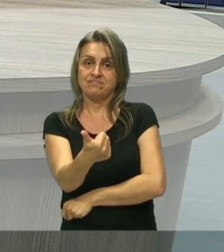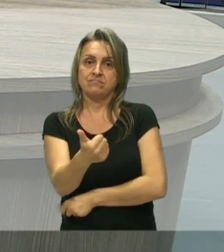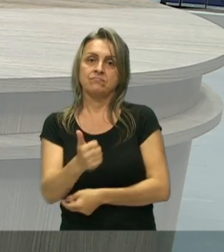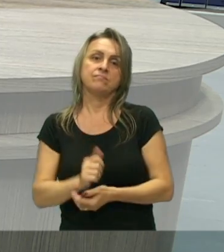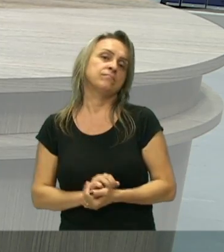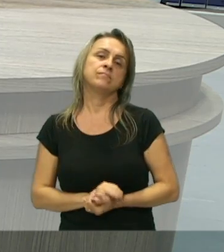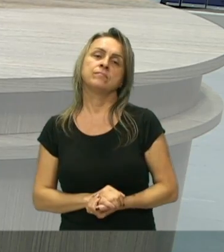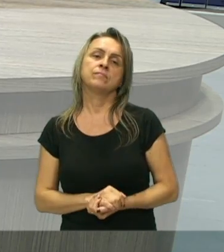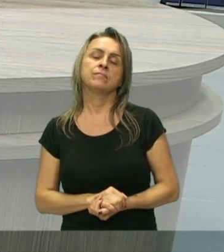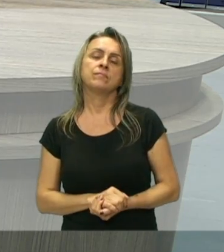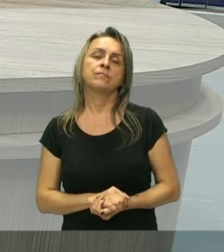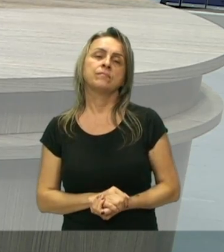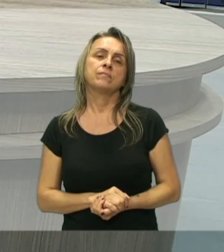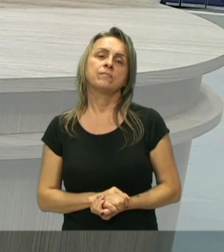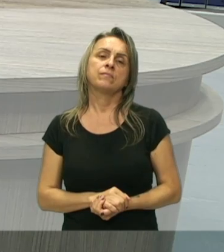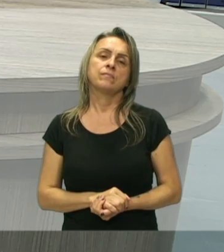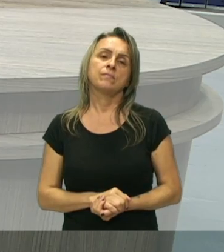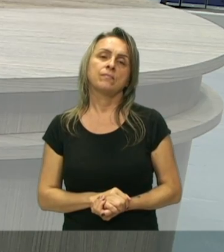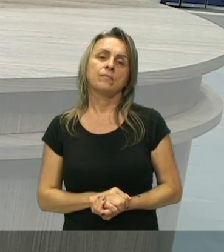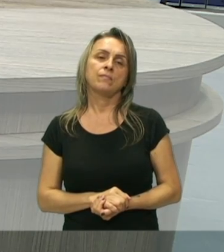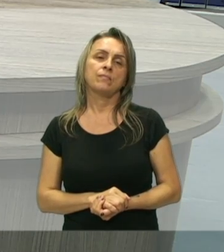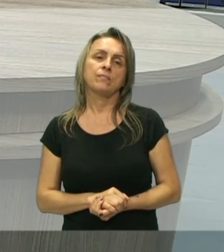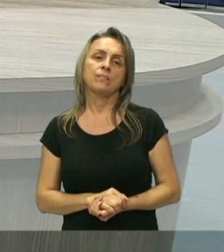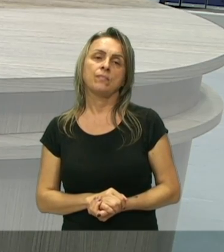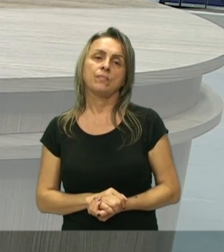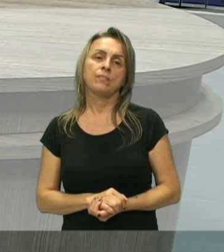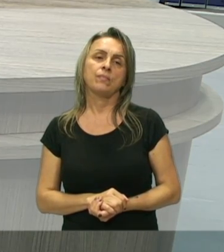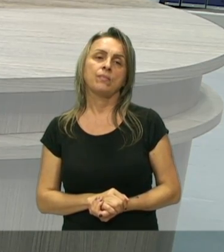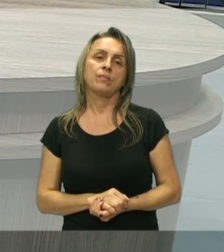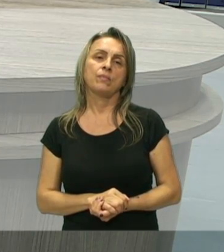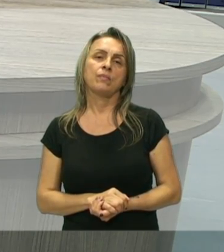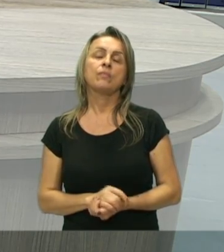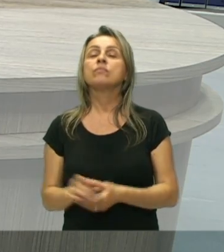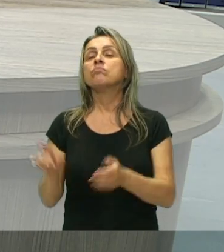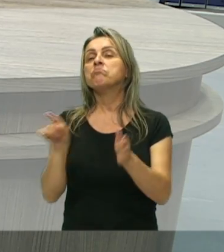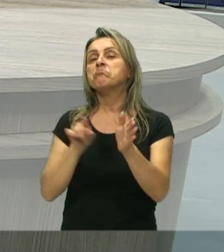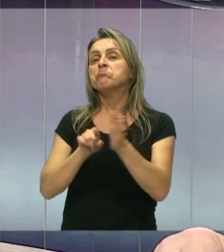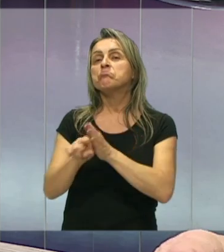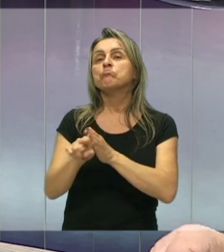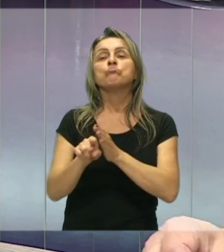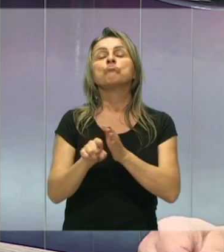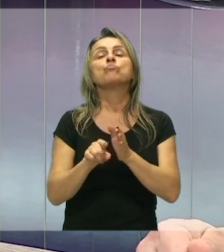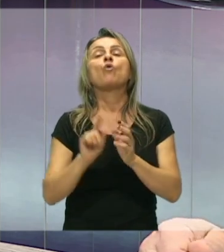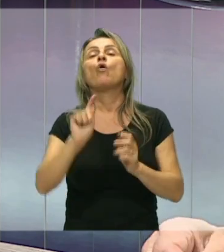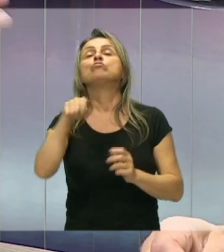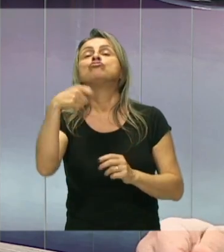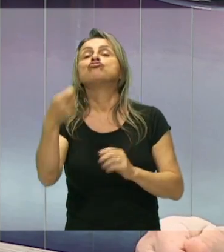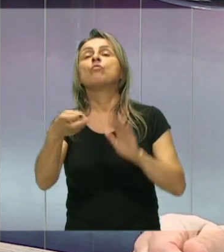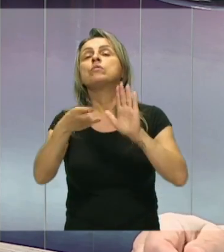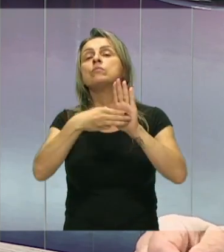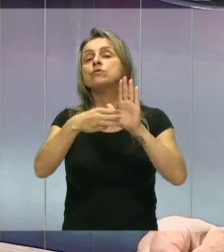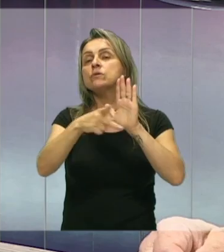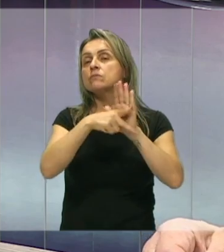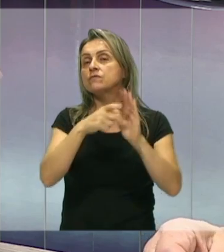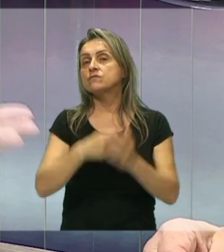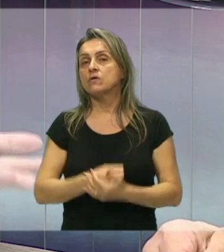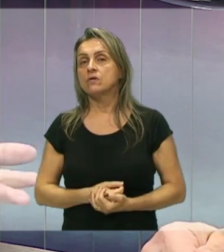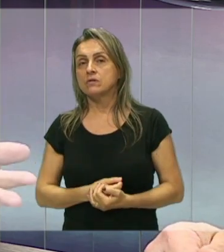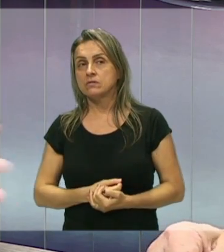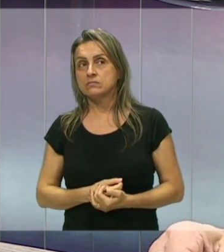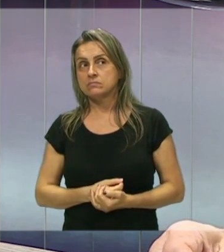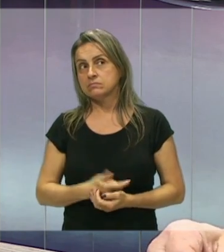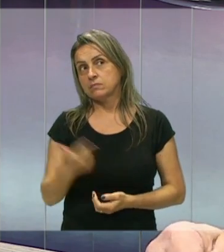termos agora, assim, digamos, de medidas que possam, para conter essas crises todas que estão se